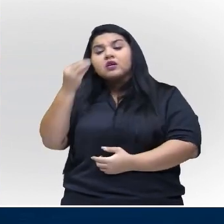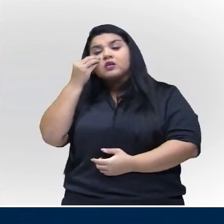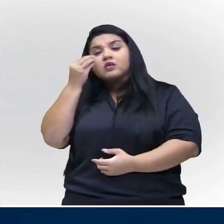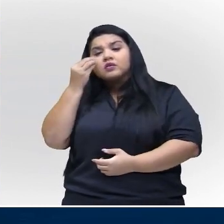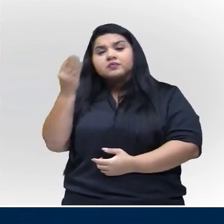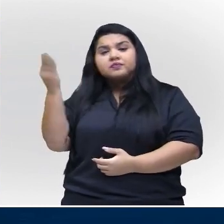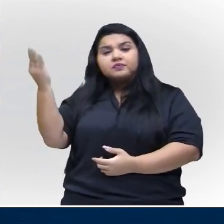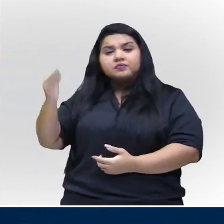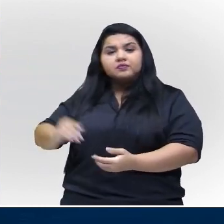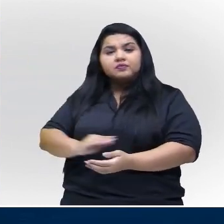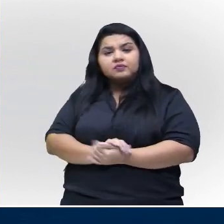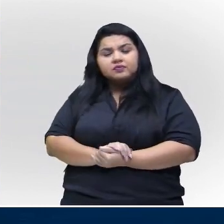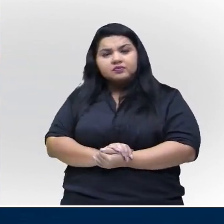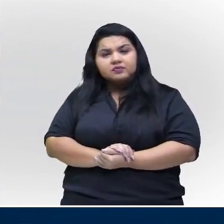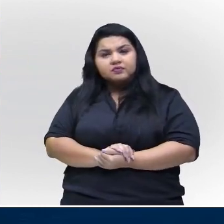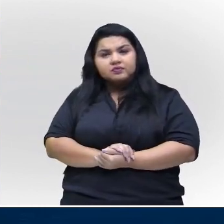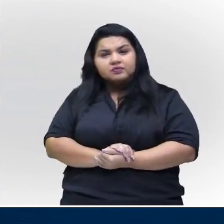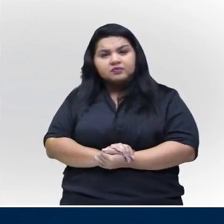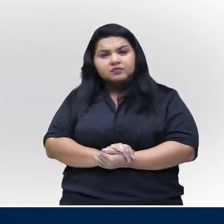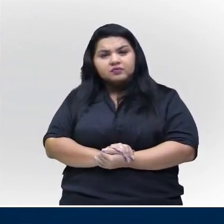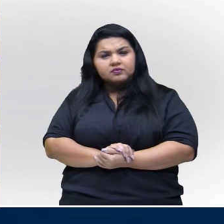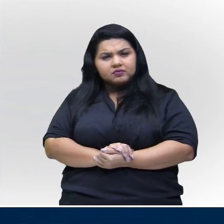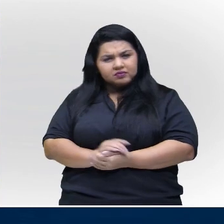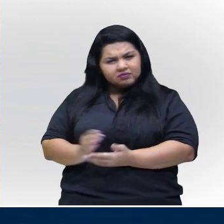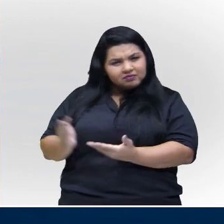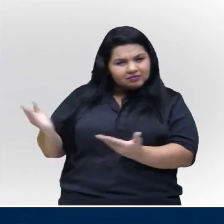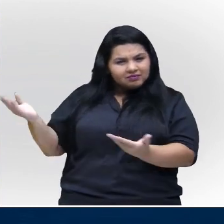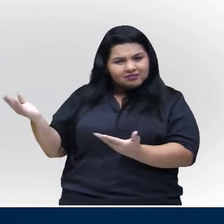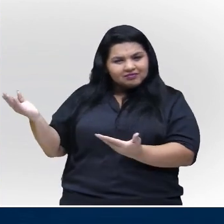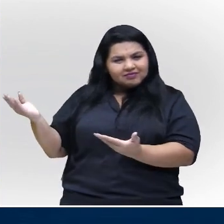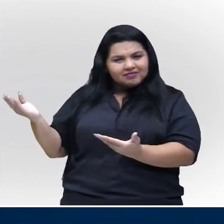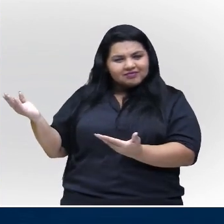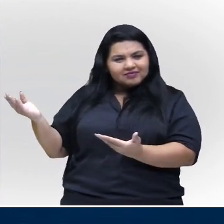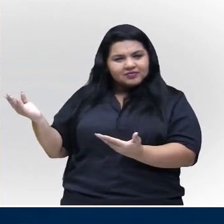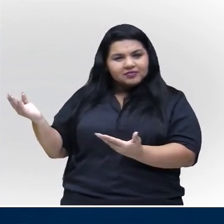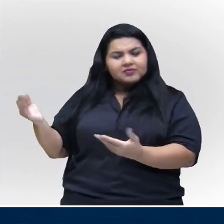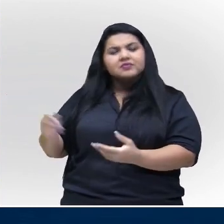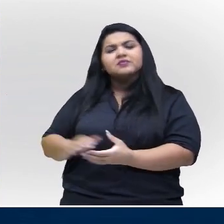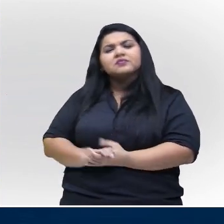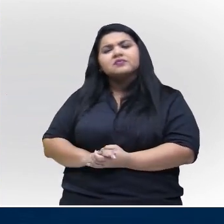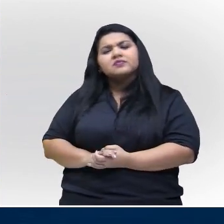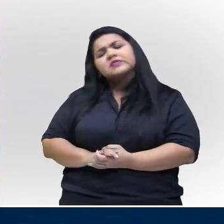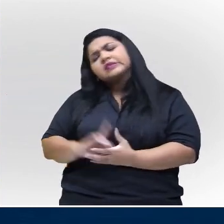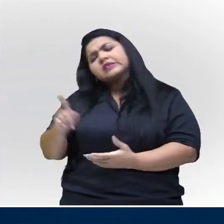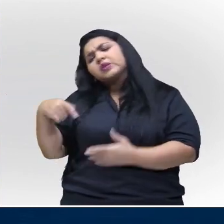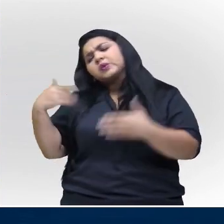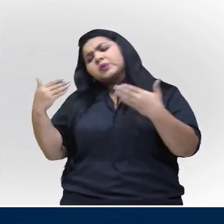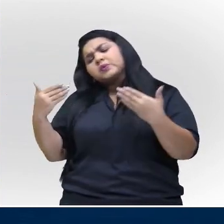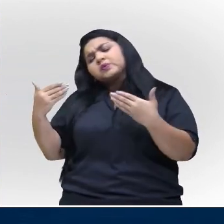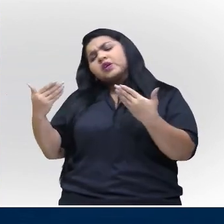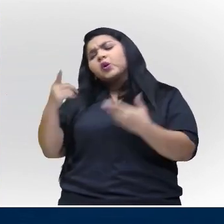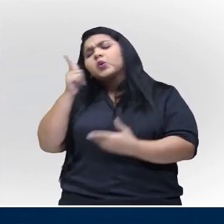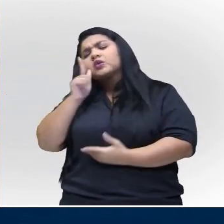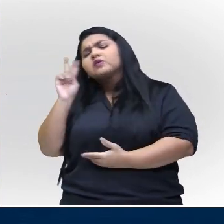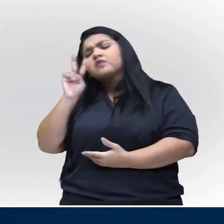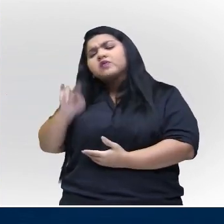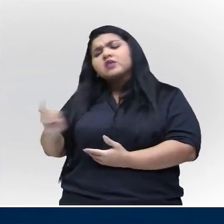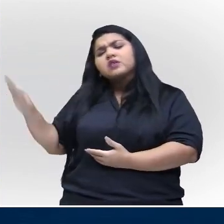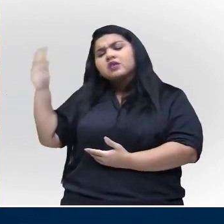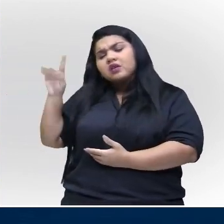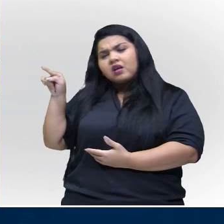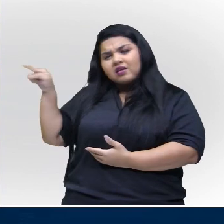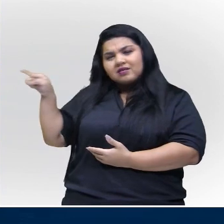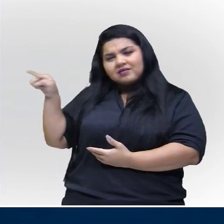ali uma célula, certo? A gente vai trazer um esquema de uma célula aqui para a gente conseguir visualizar. Então essa